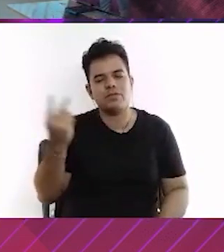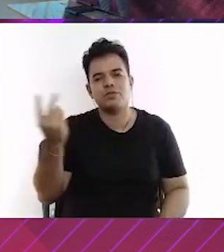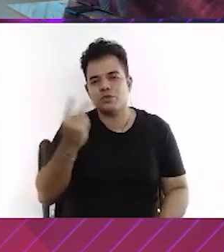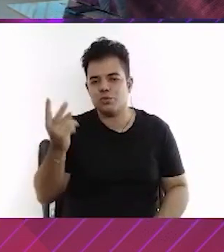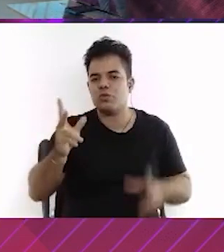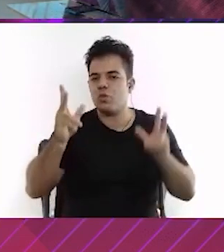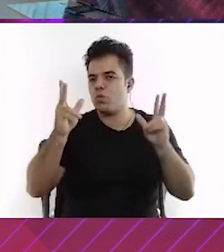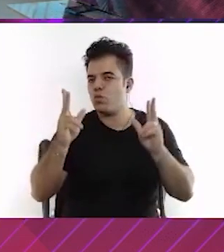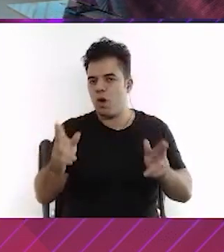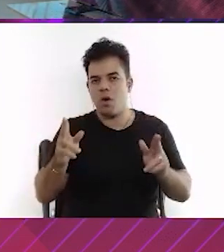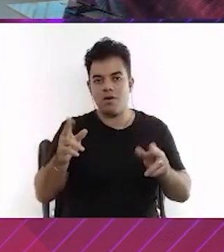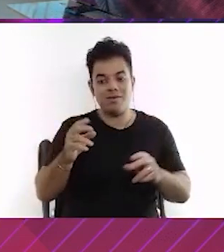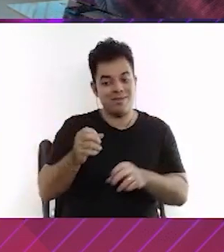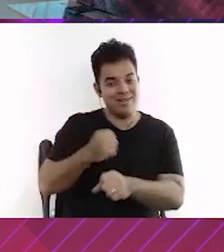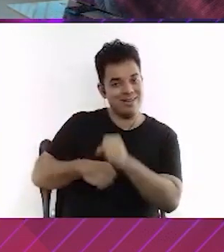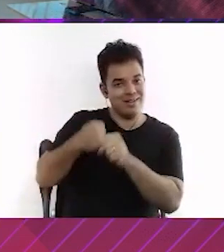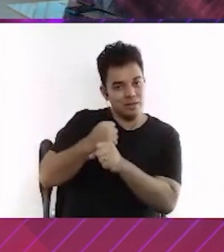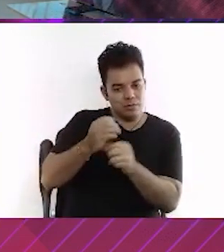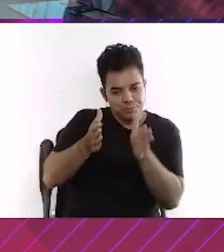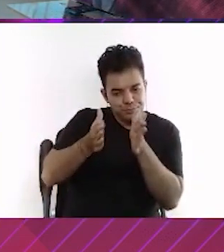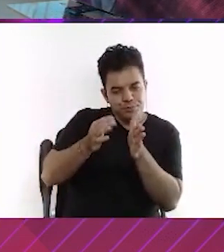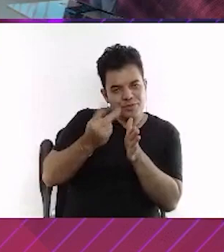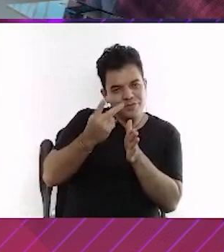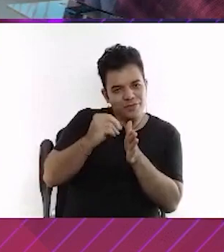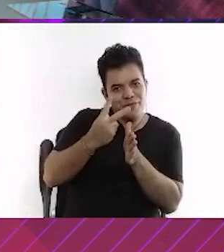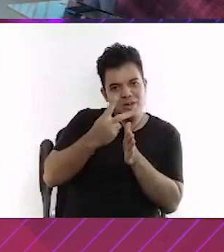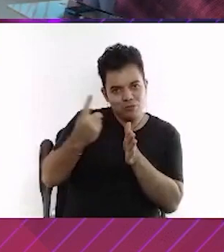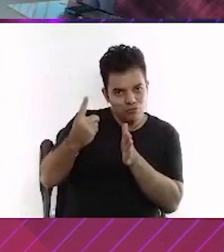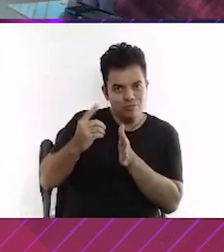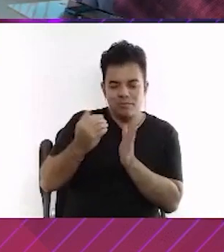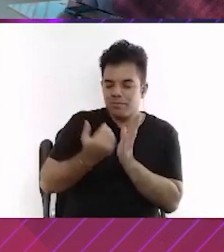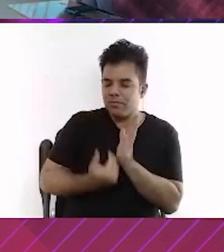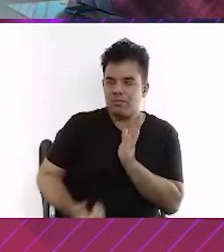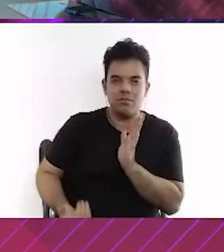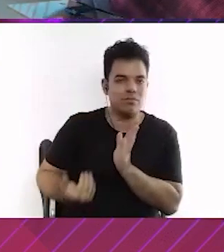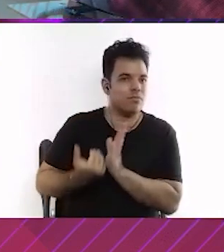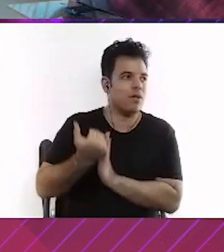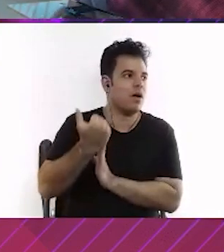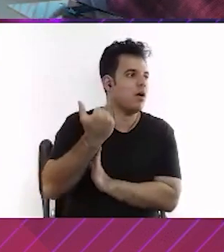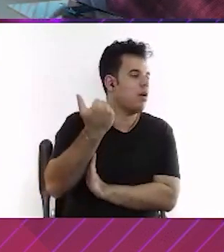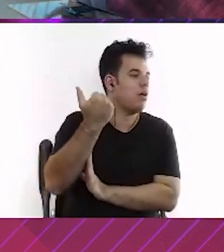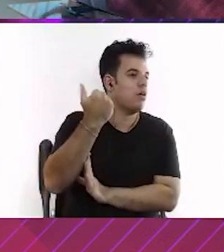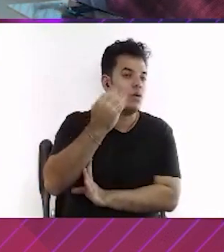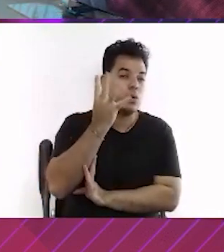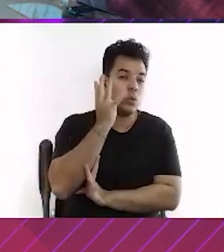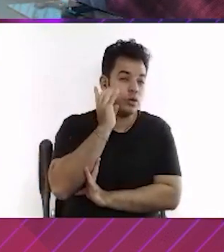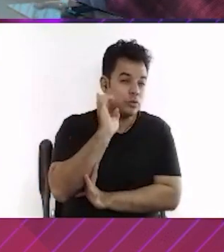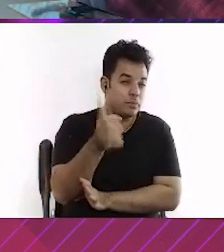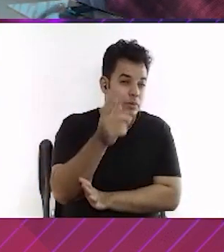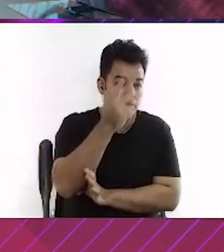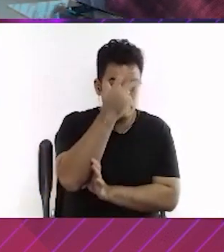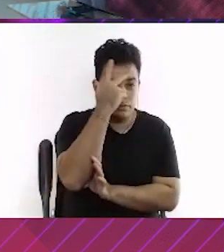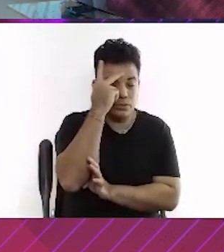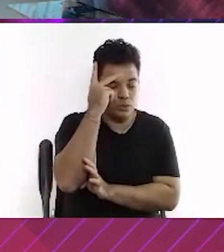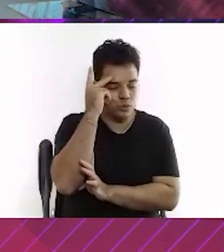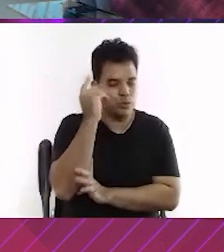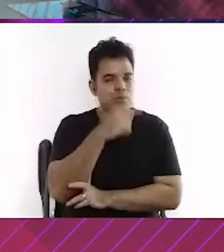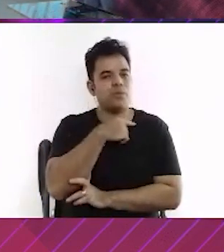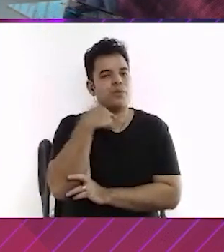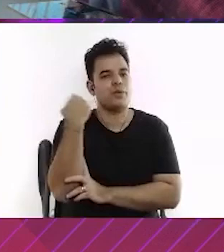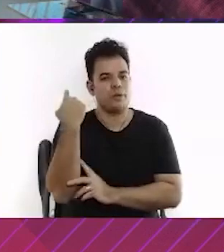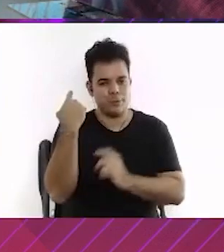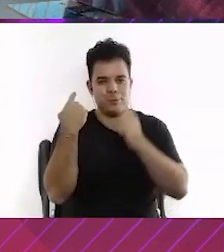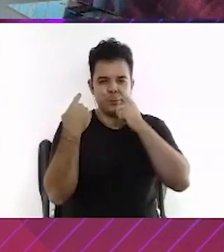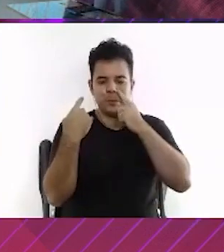ano de 2021, inclusive, a gente teve um número muito maior. Quase 4 mil pessoas morreram esperando um órgão para poder ser